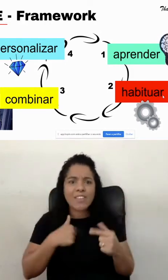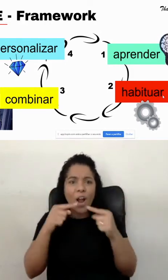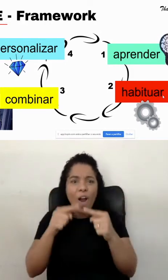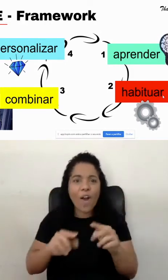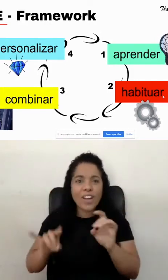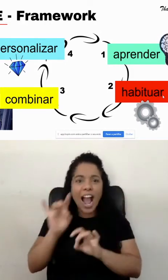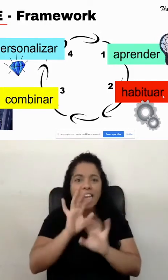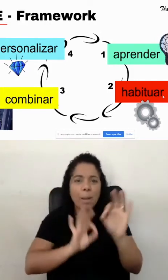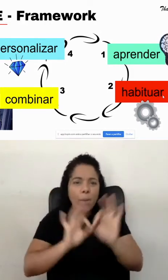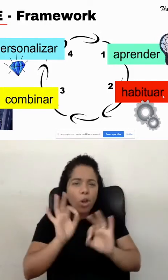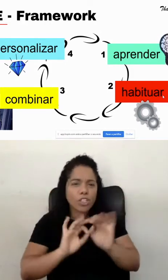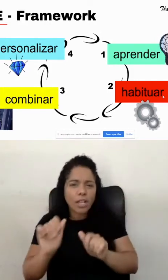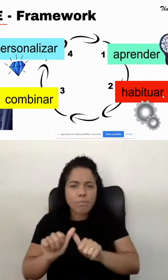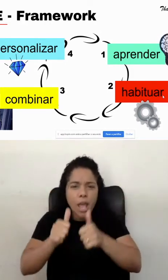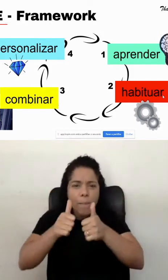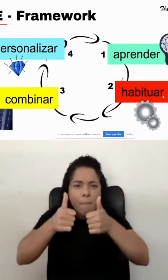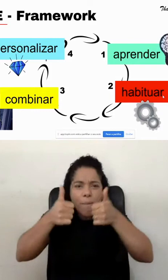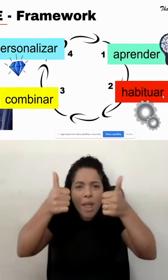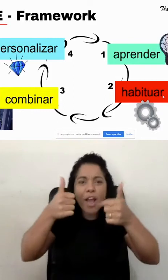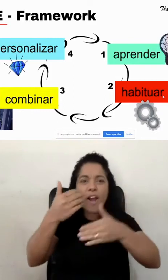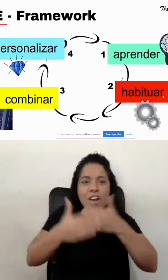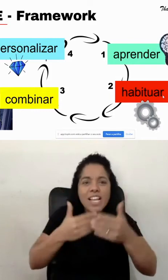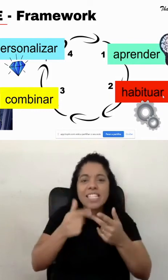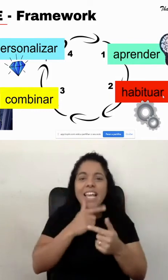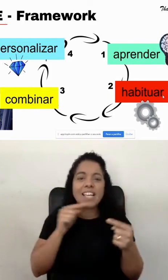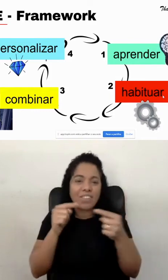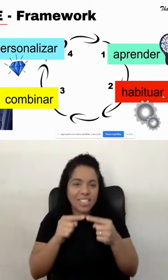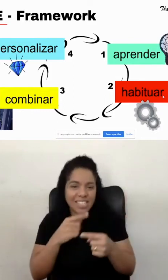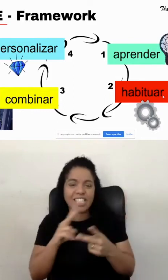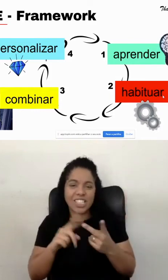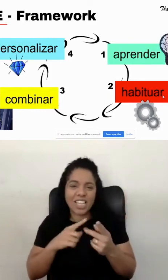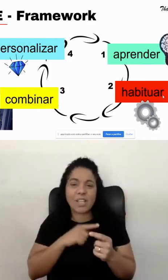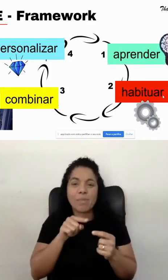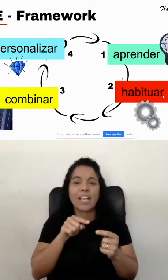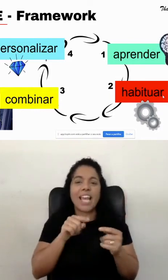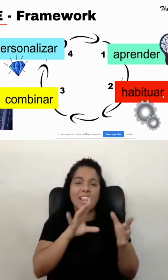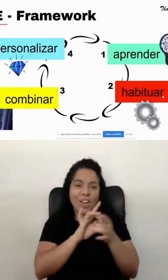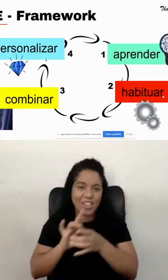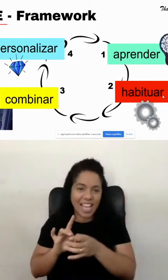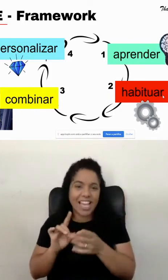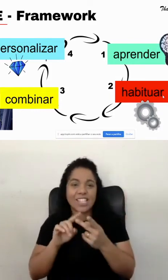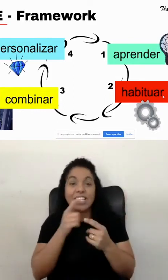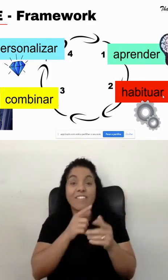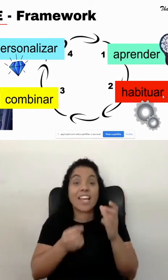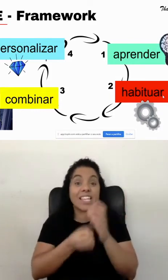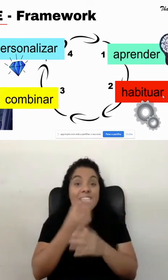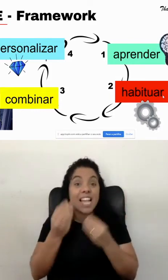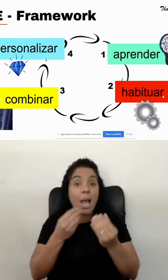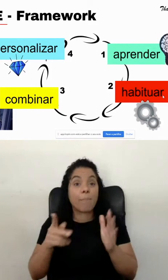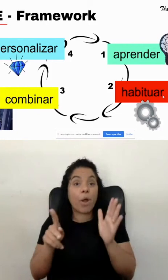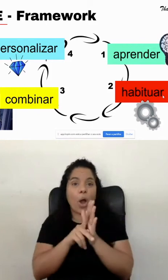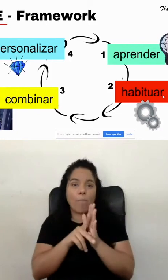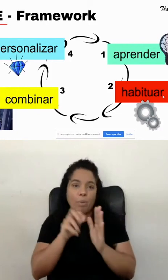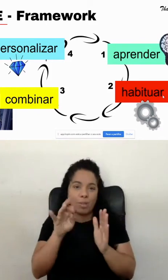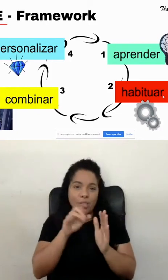cada projeto para que ele seja único, para que ele faça sentido para aquele contexto. E aí você vai criar uma personalização.